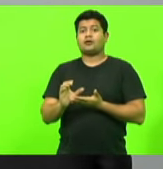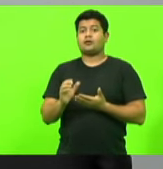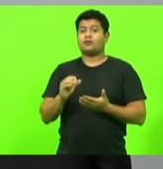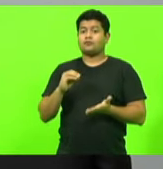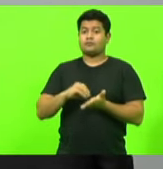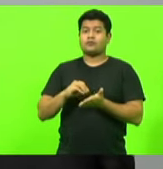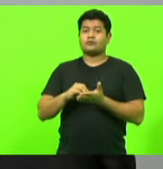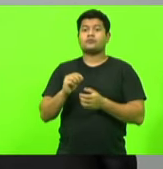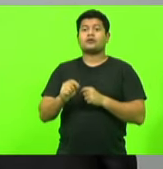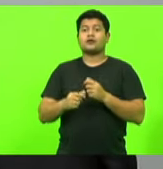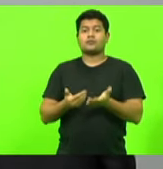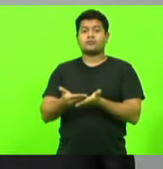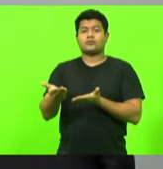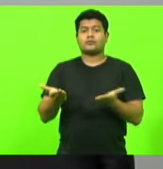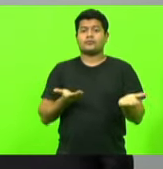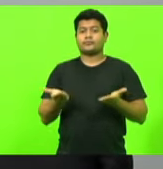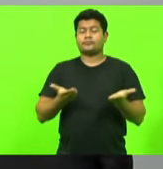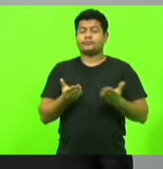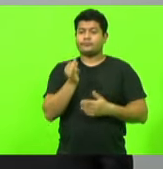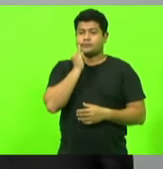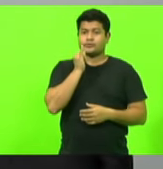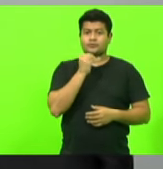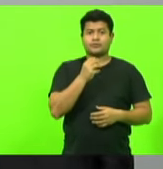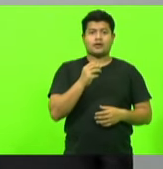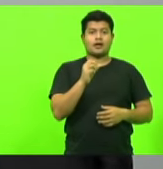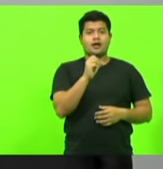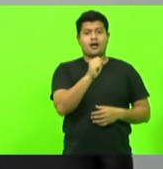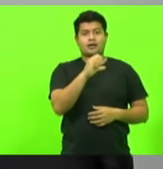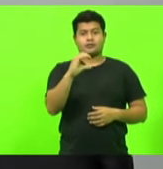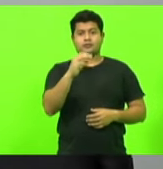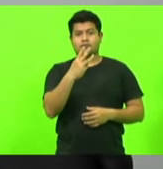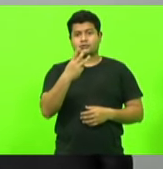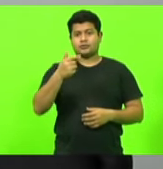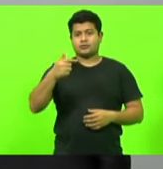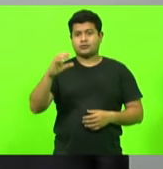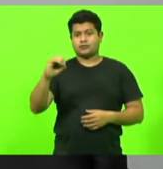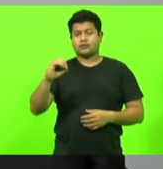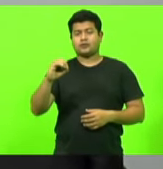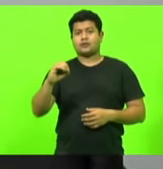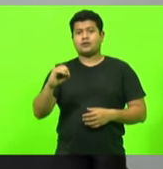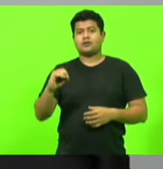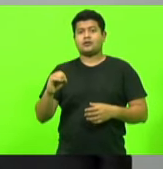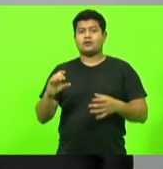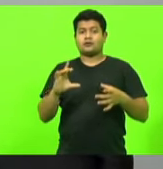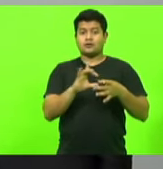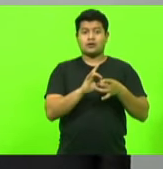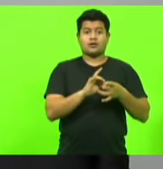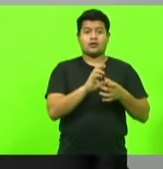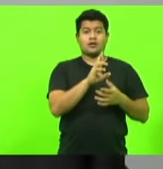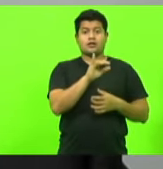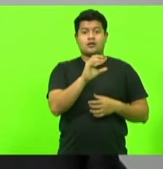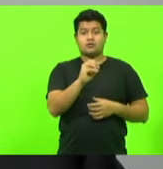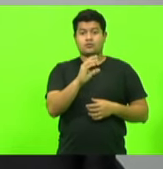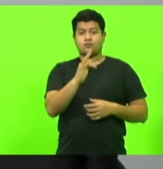Por exemplo, SC-370, que liga Rio Rufino a Urubici, que vai ligar o sul do estado com a